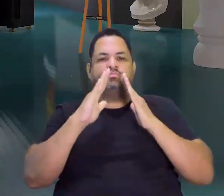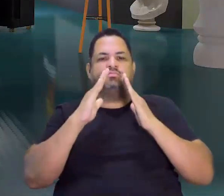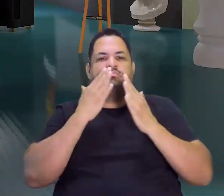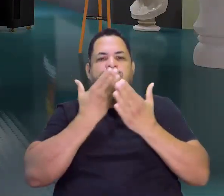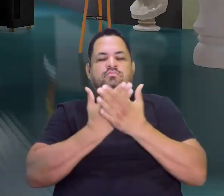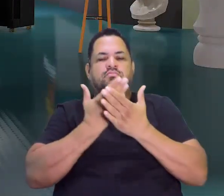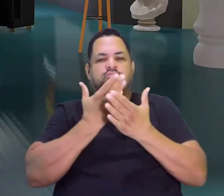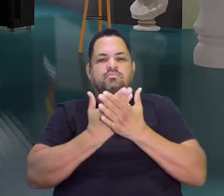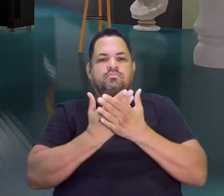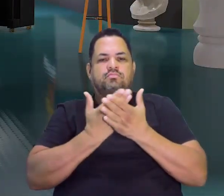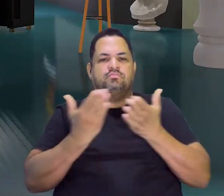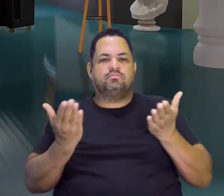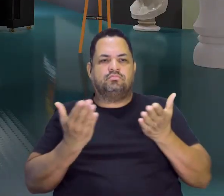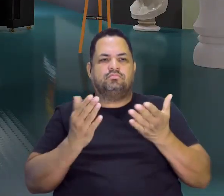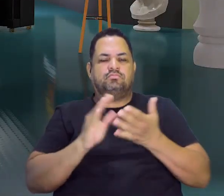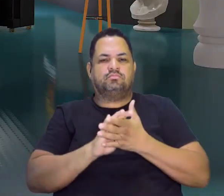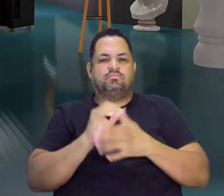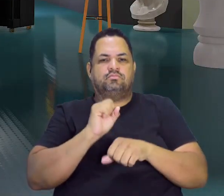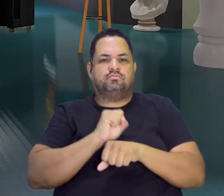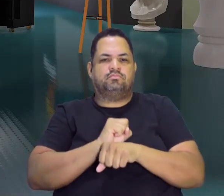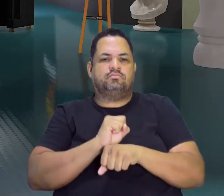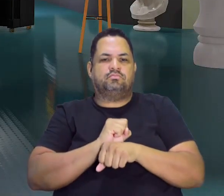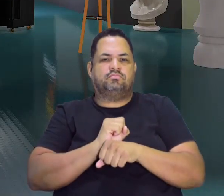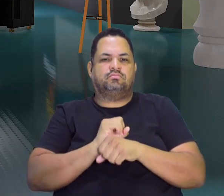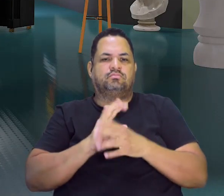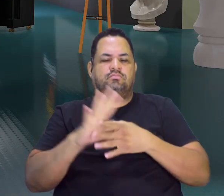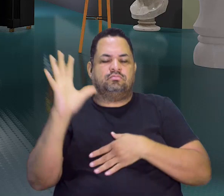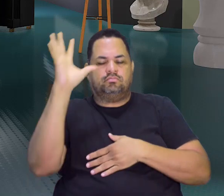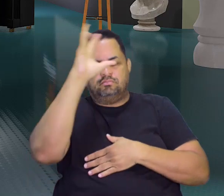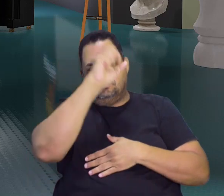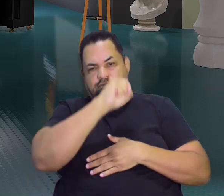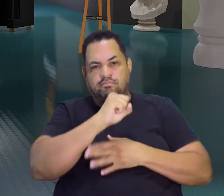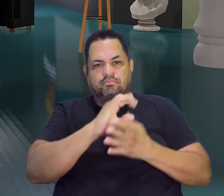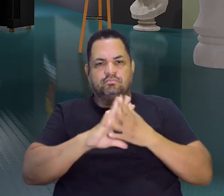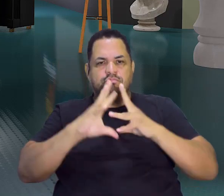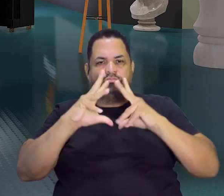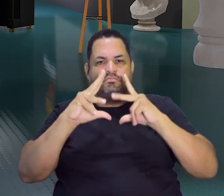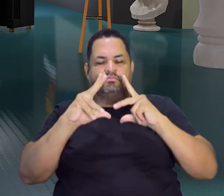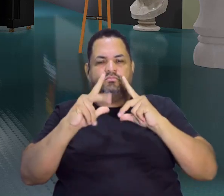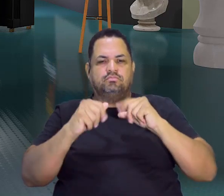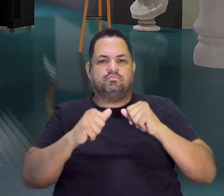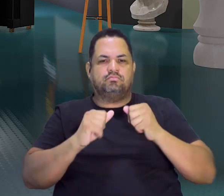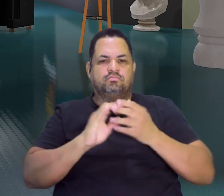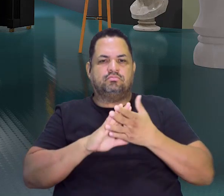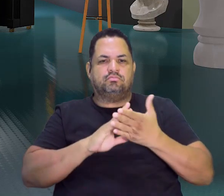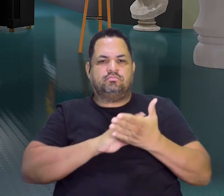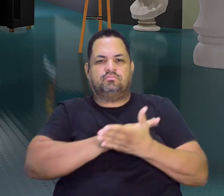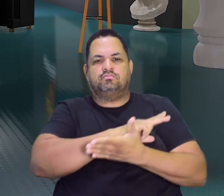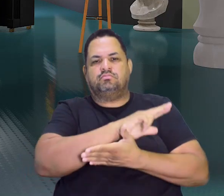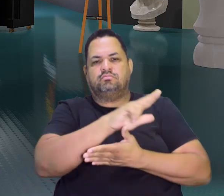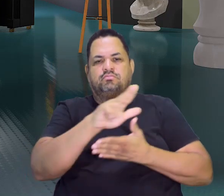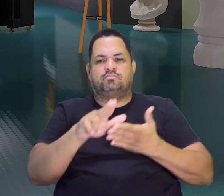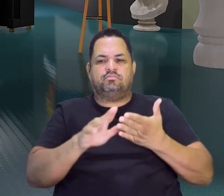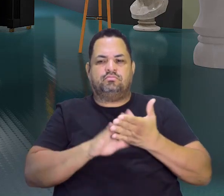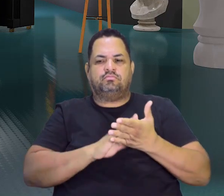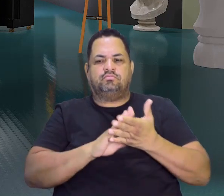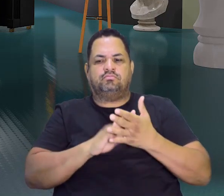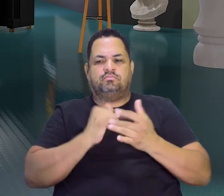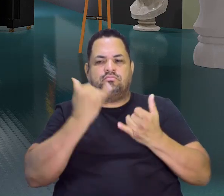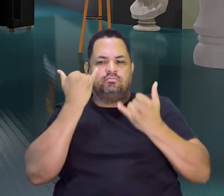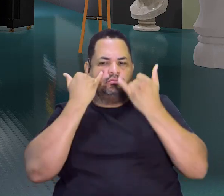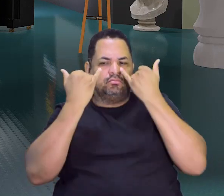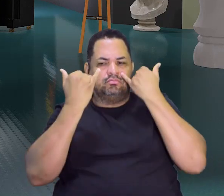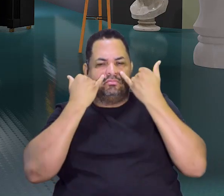né Eh espero que vocês tenham absolvido bastante toda essa grande eh quantidade de